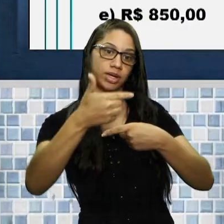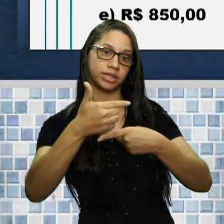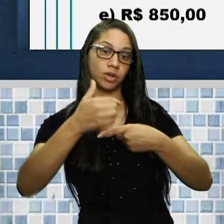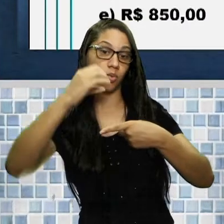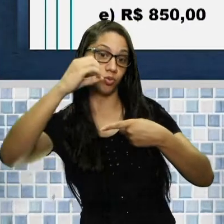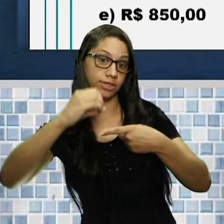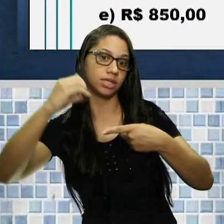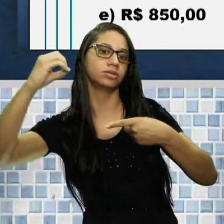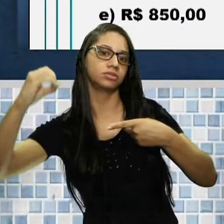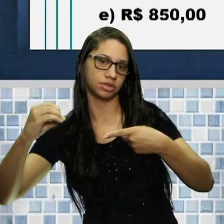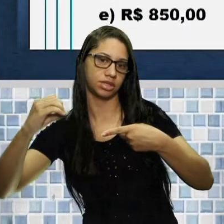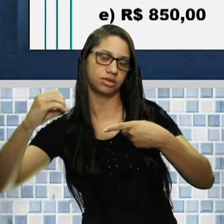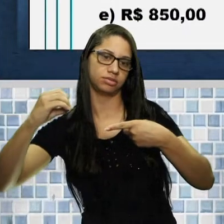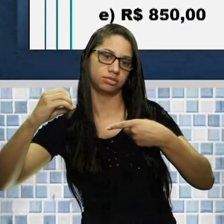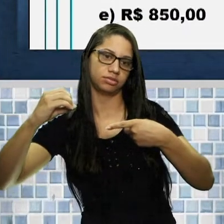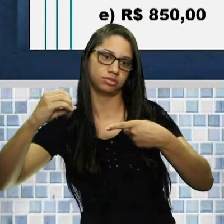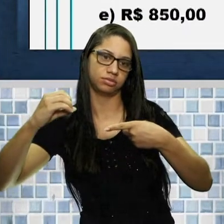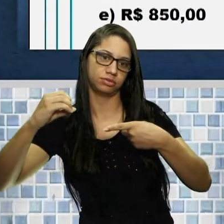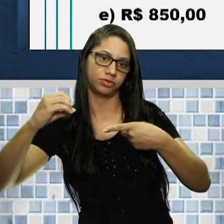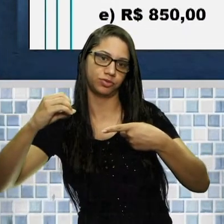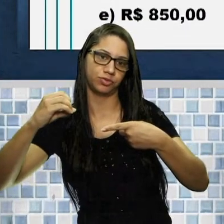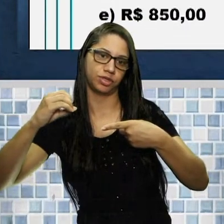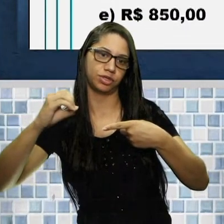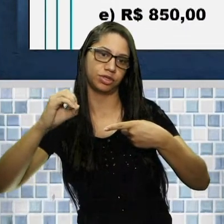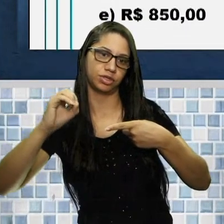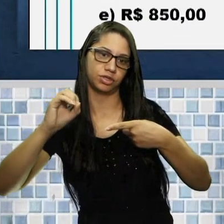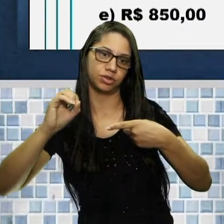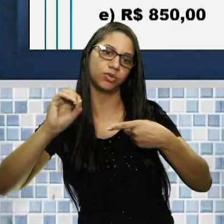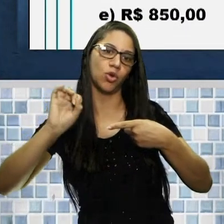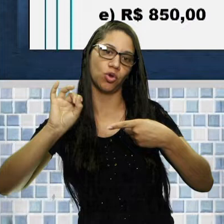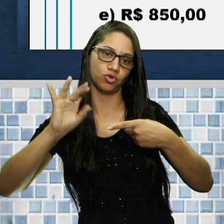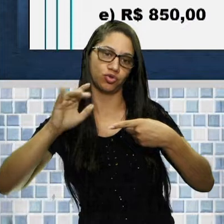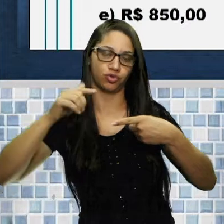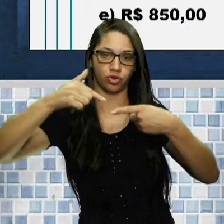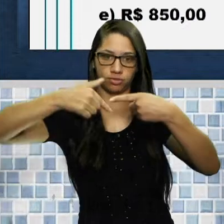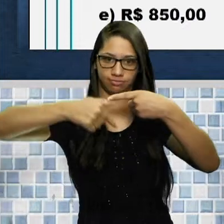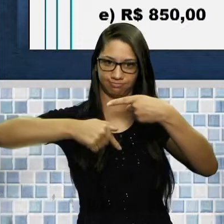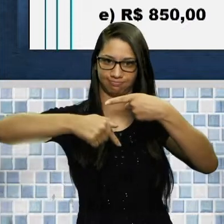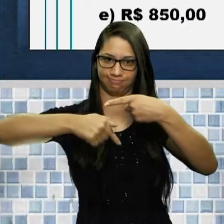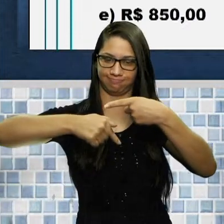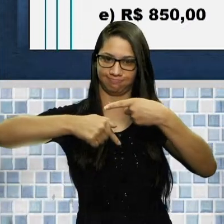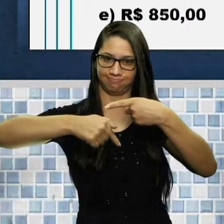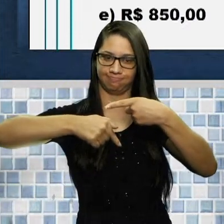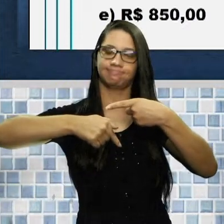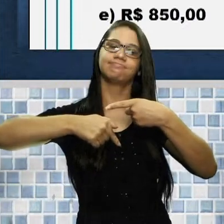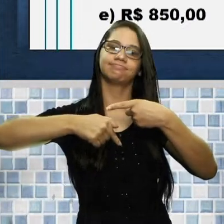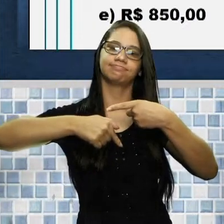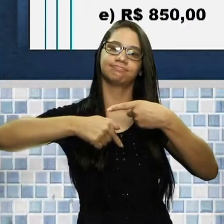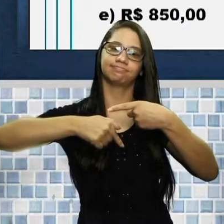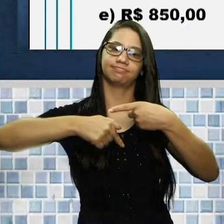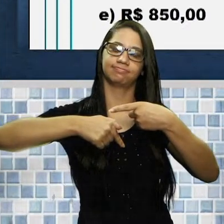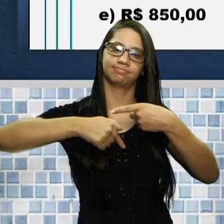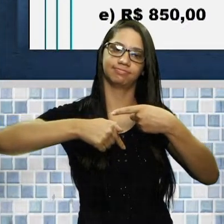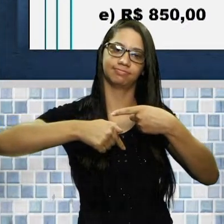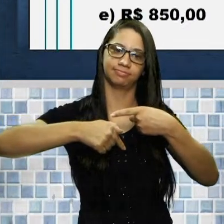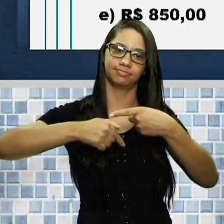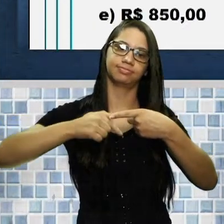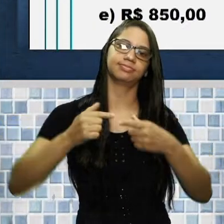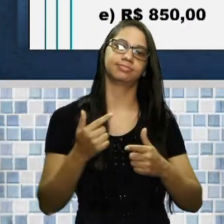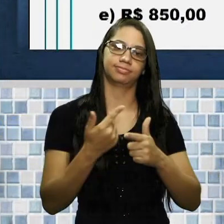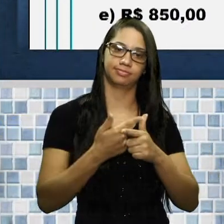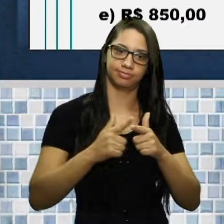e ficaremos somente com 7. Ficaremos com 4.200 dividido por 7. Dividindo